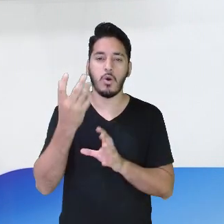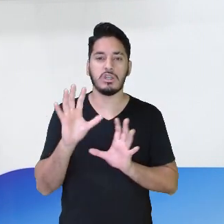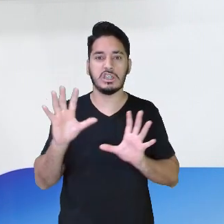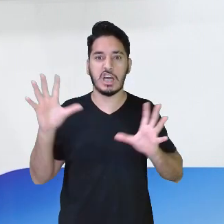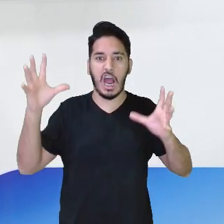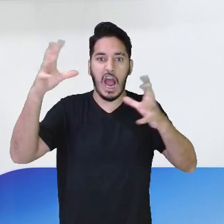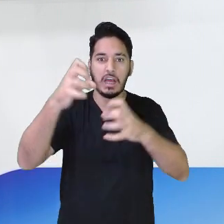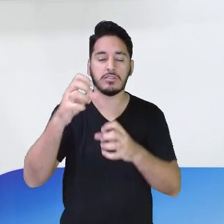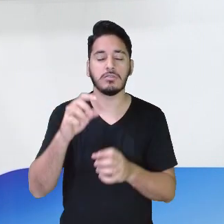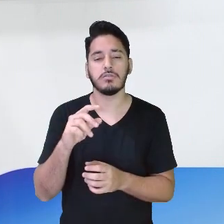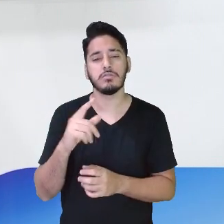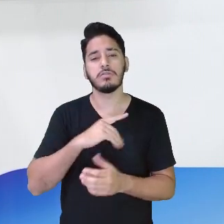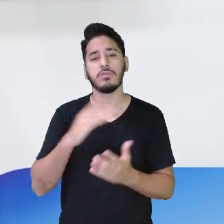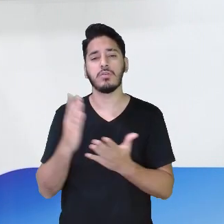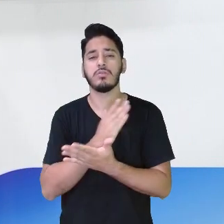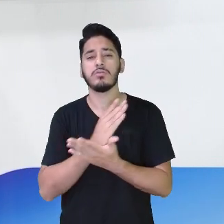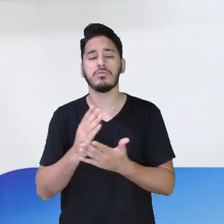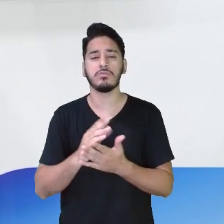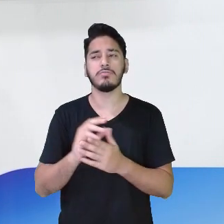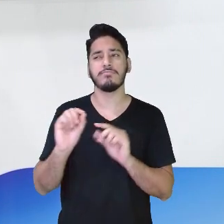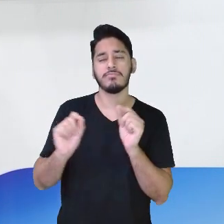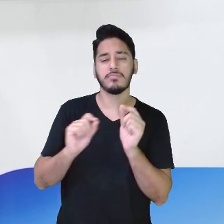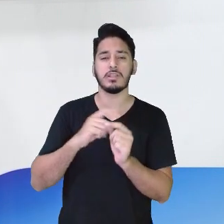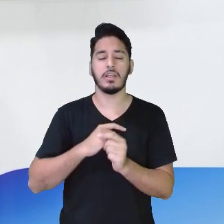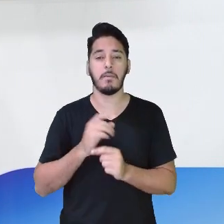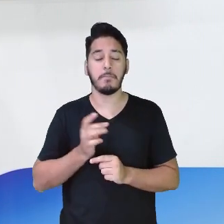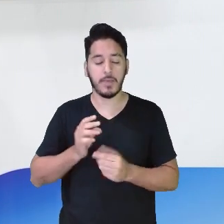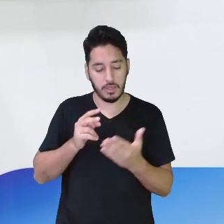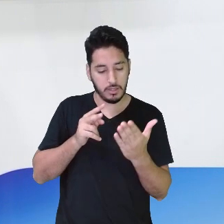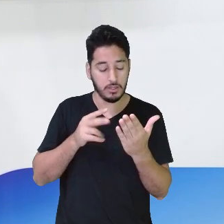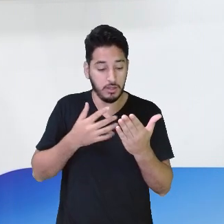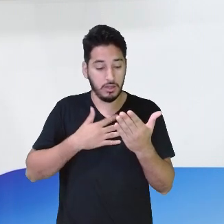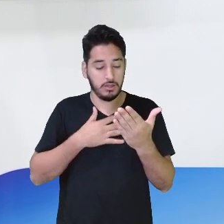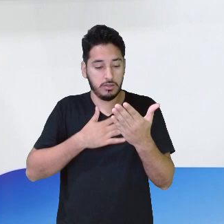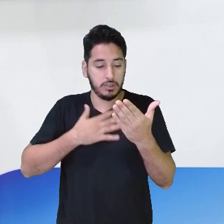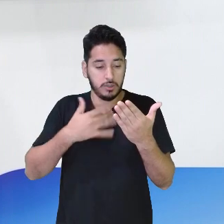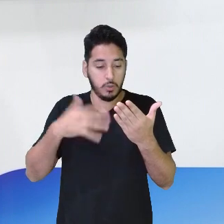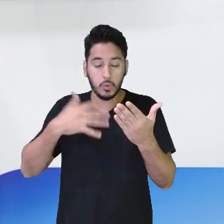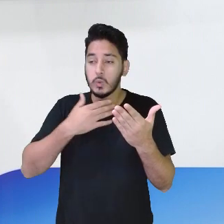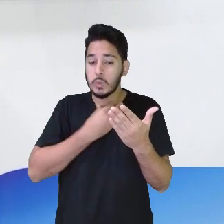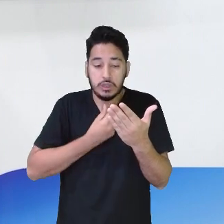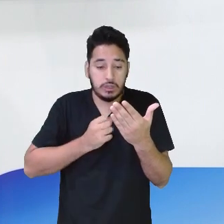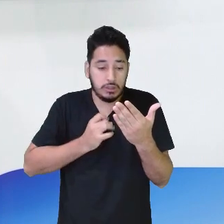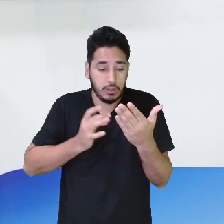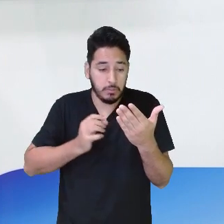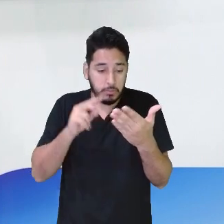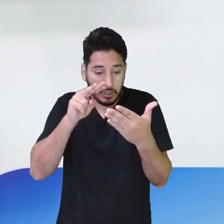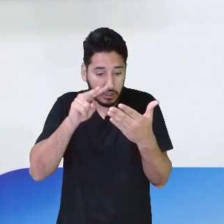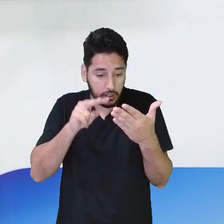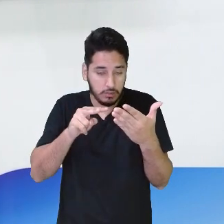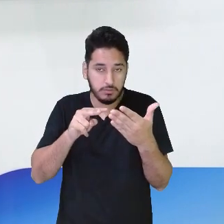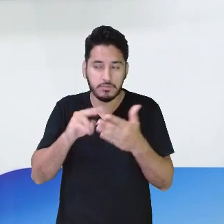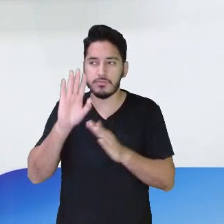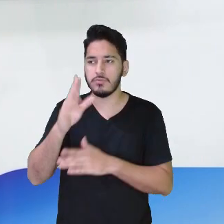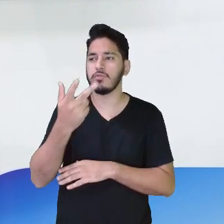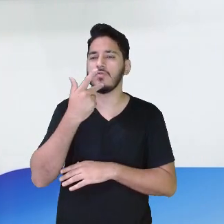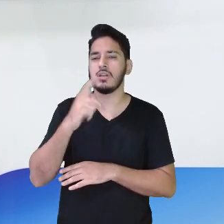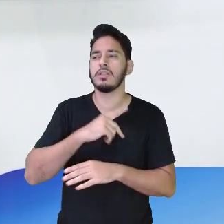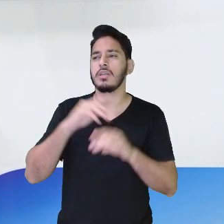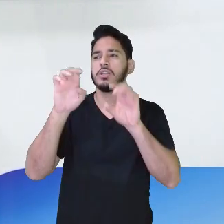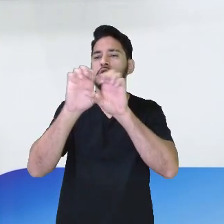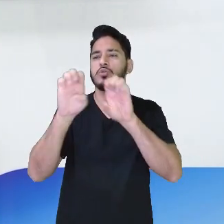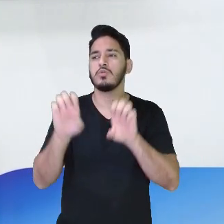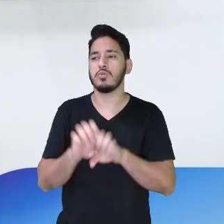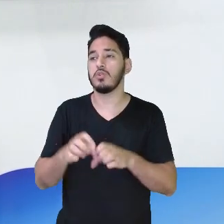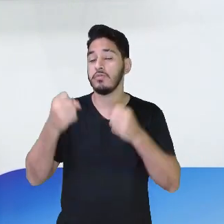narram situações que despertam assim, um pouco de medo no leitor, né? Dá aquele suspensezinho. Como eu falei para vocês, tem a estrutura,